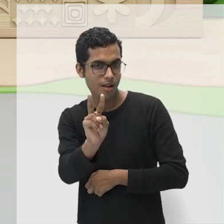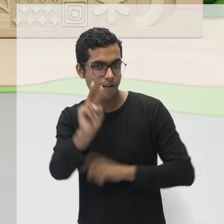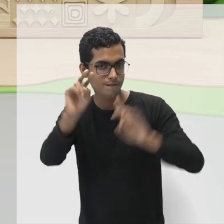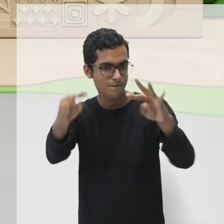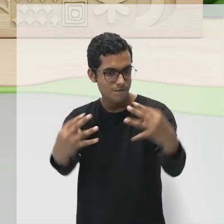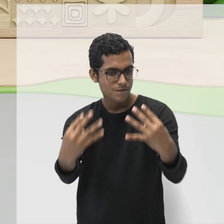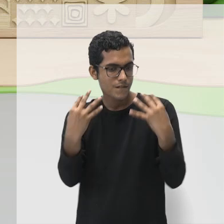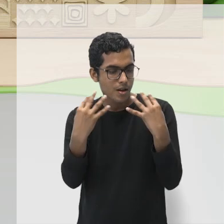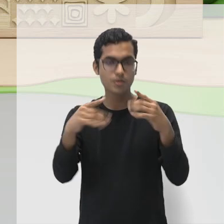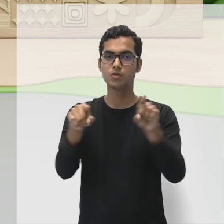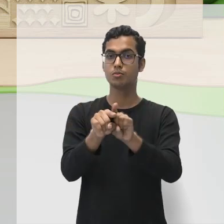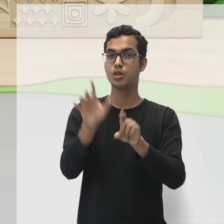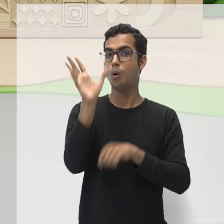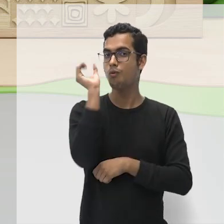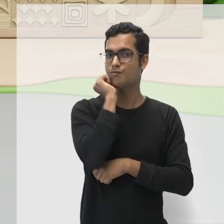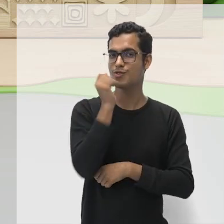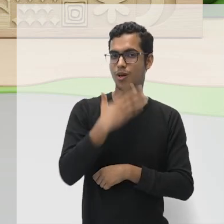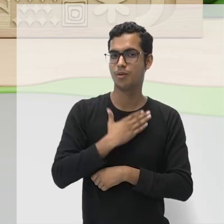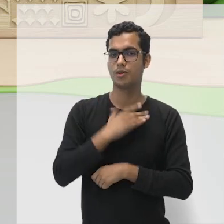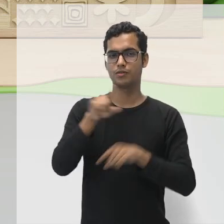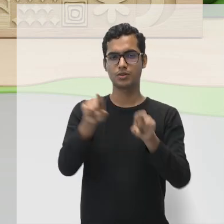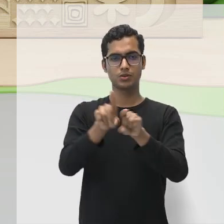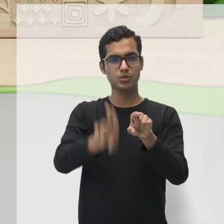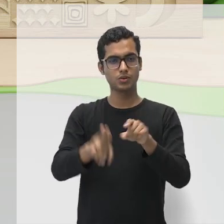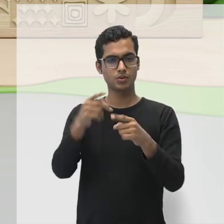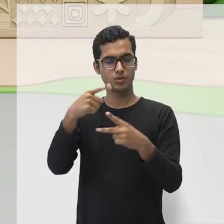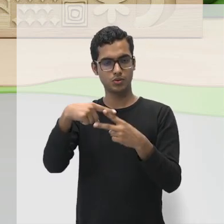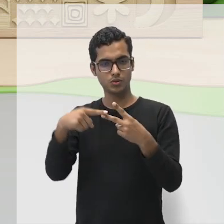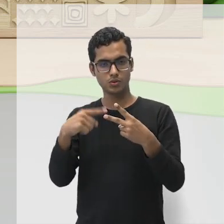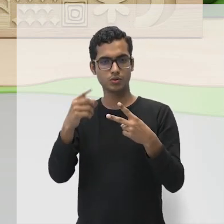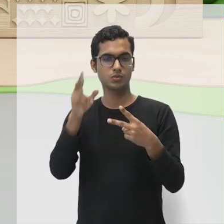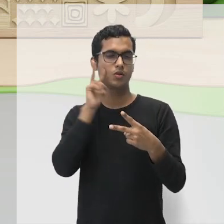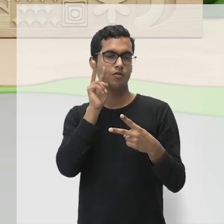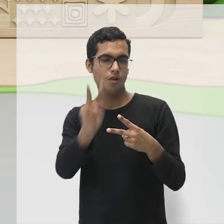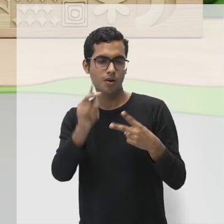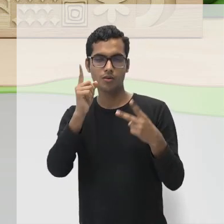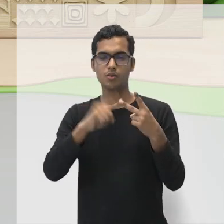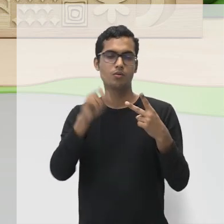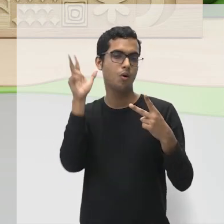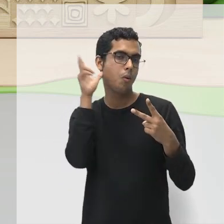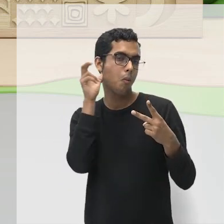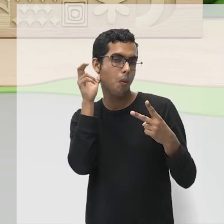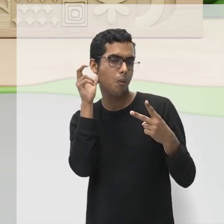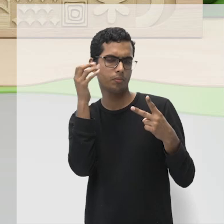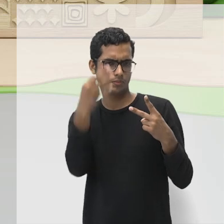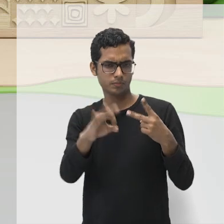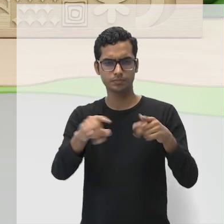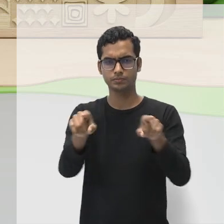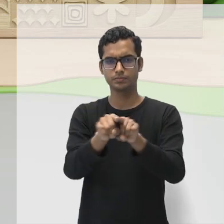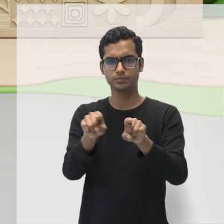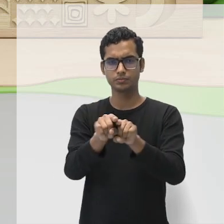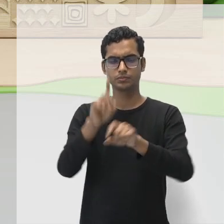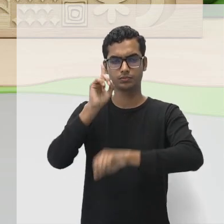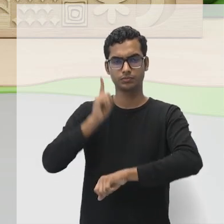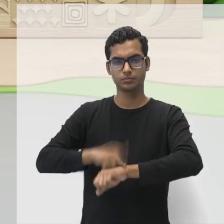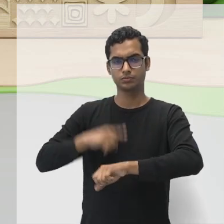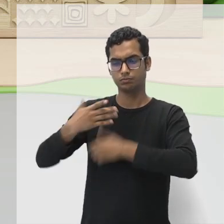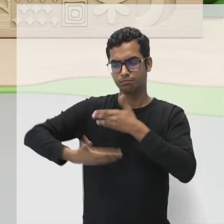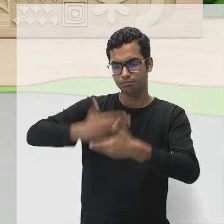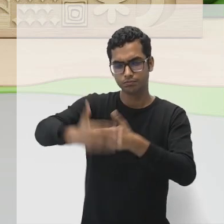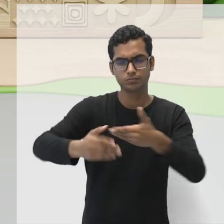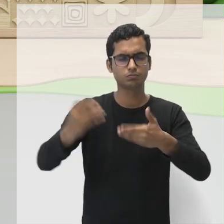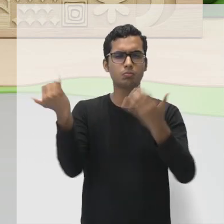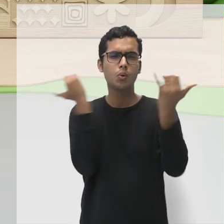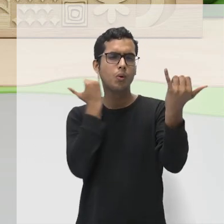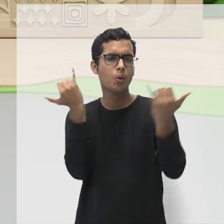né? E você está usando dois órgãos do sentido, né? A visão e a audição. E à medida que você